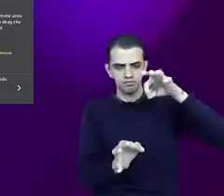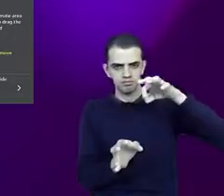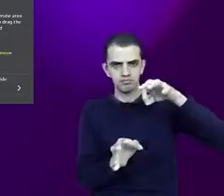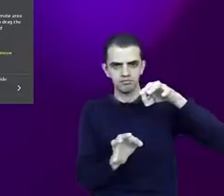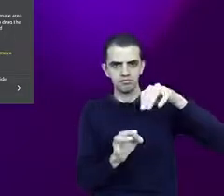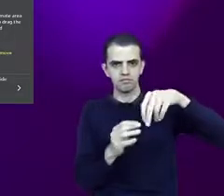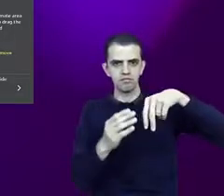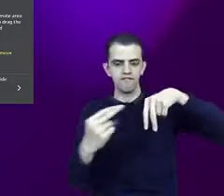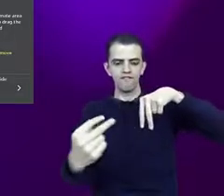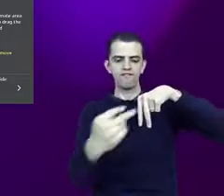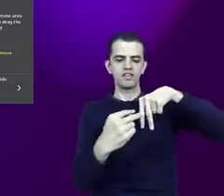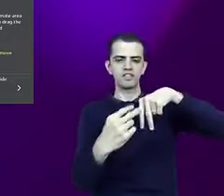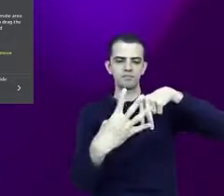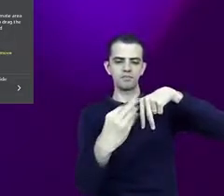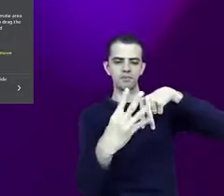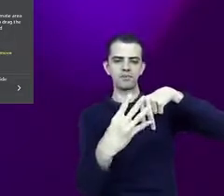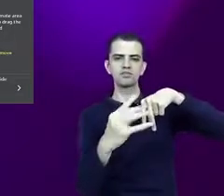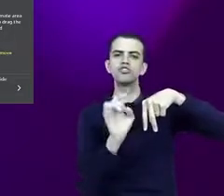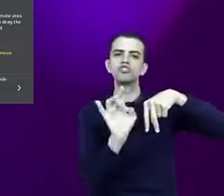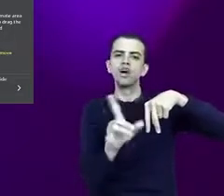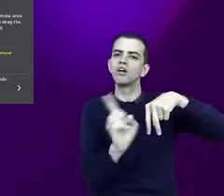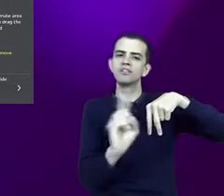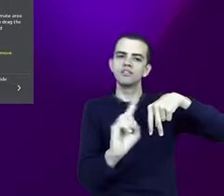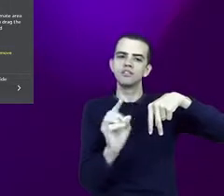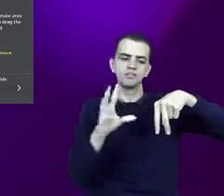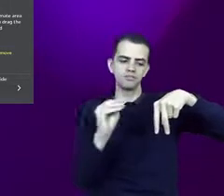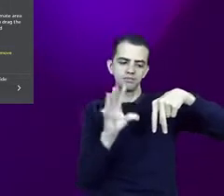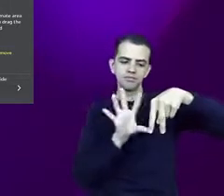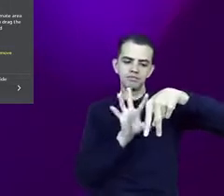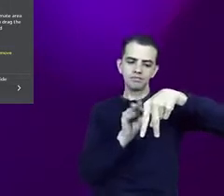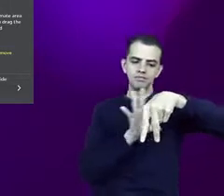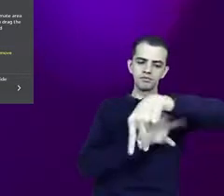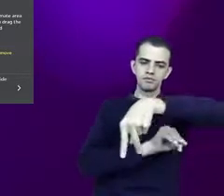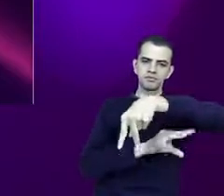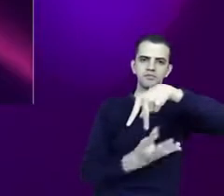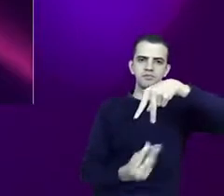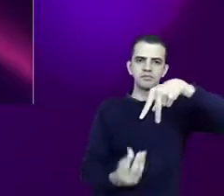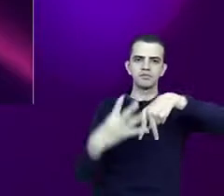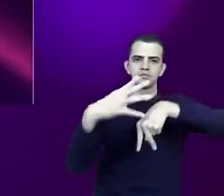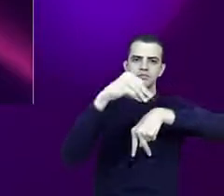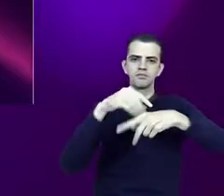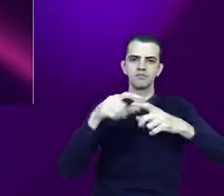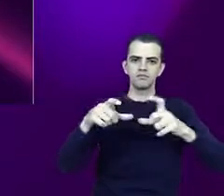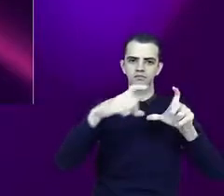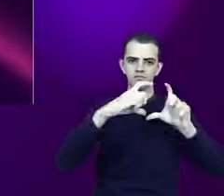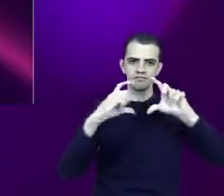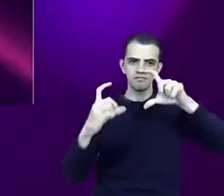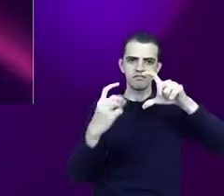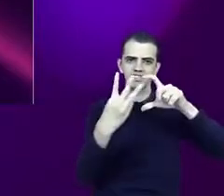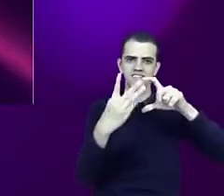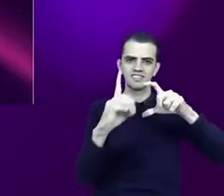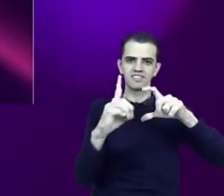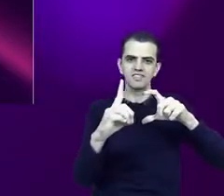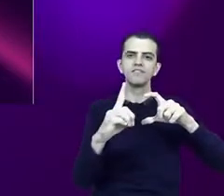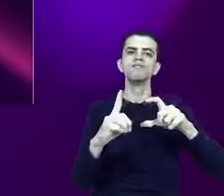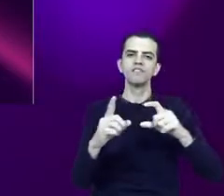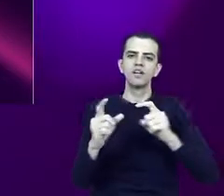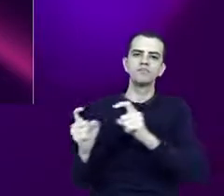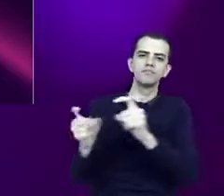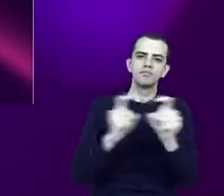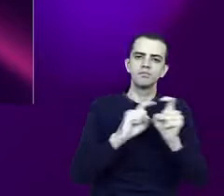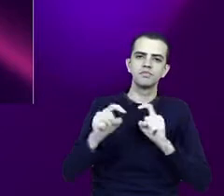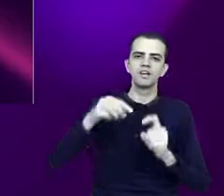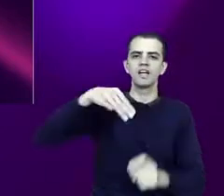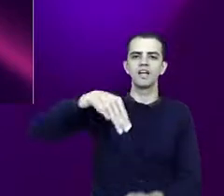agora calcular a osteotomia. Isso é feito previamente com uma discussão com o